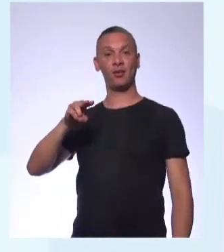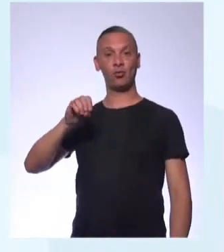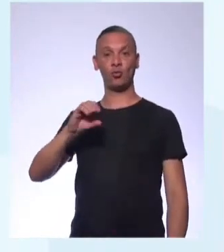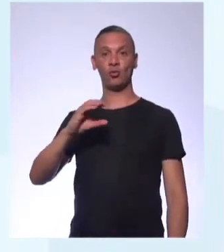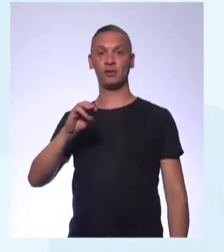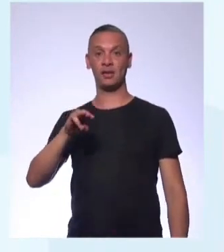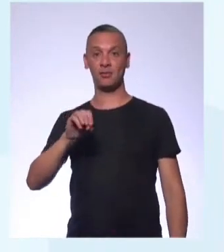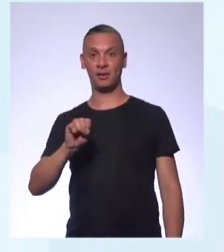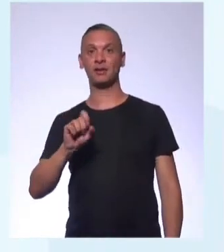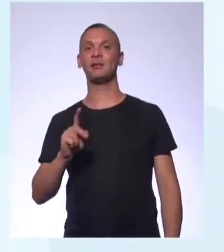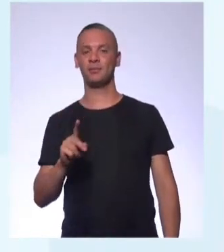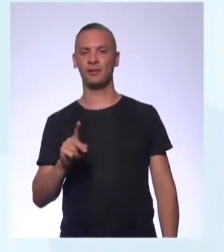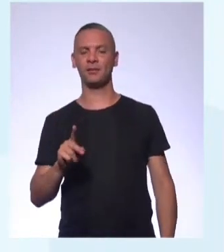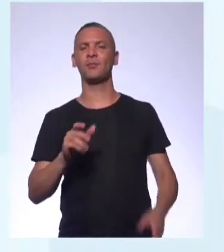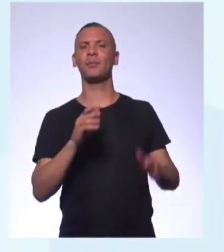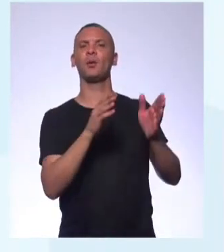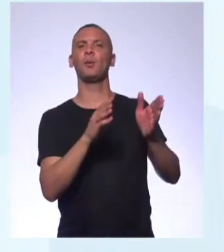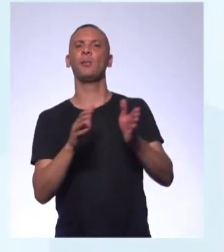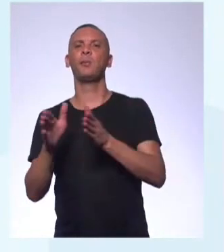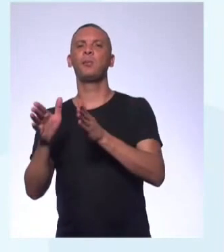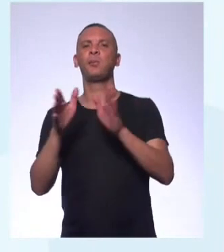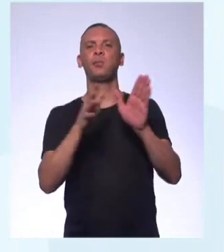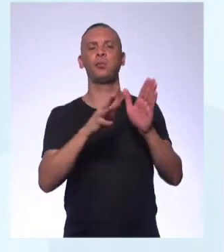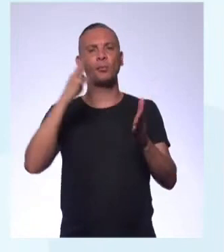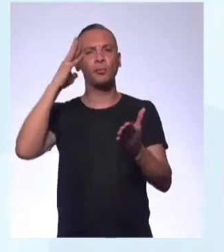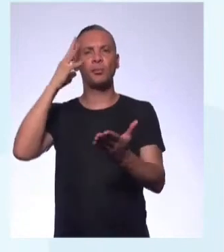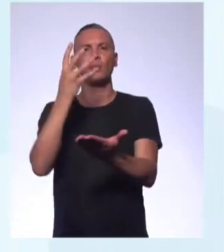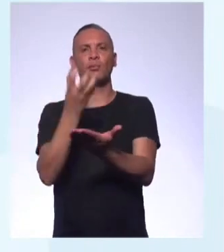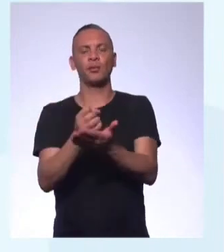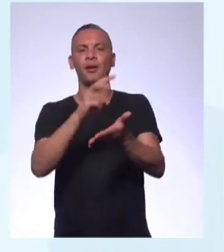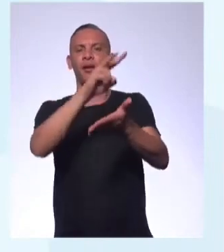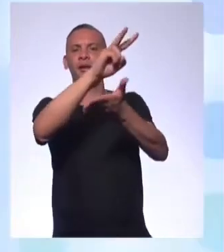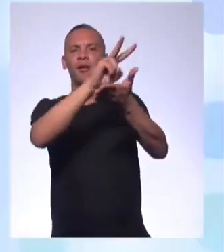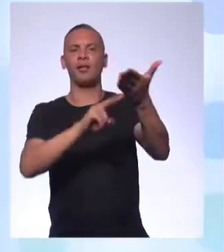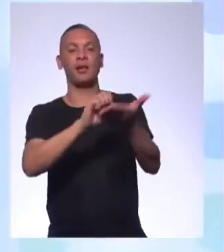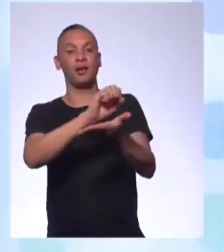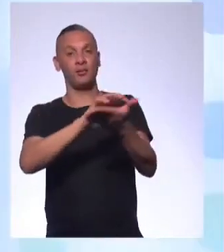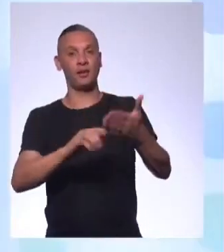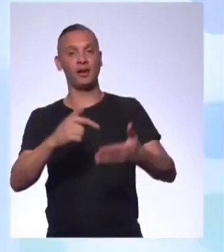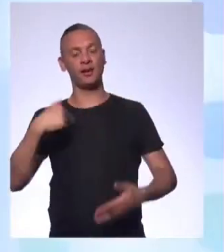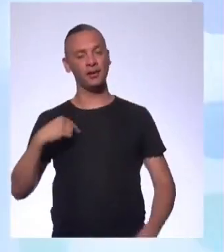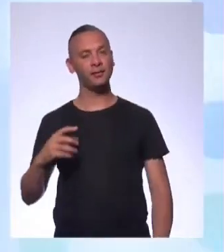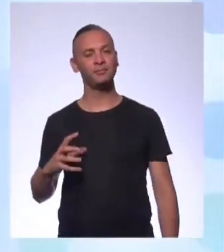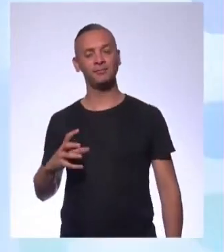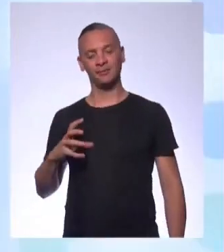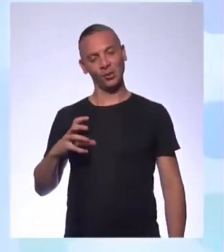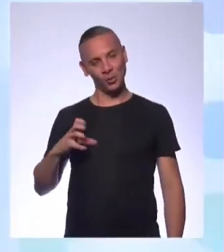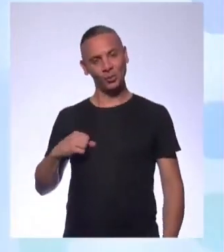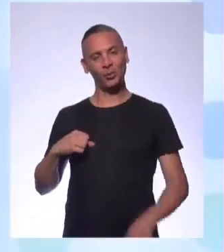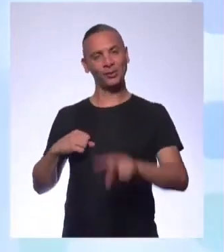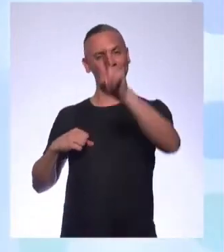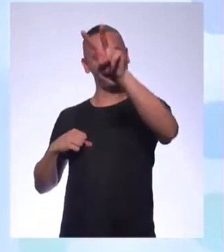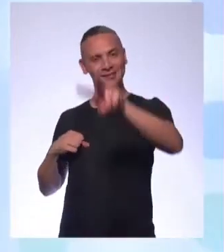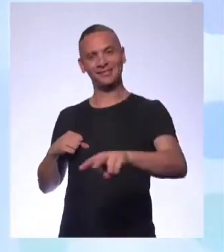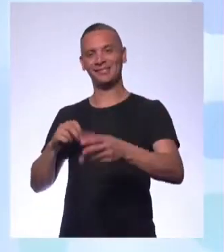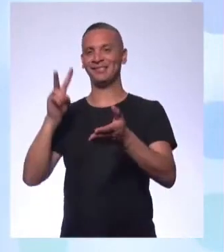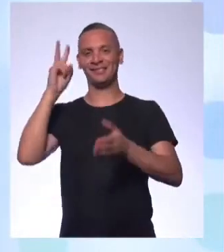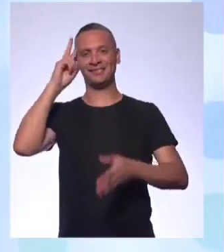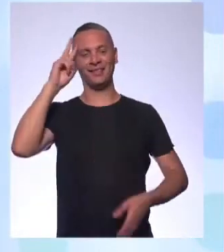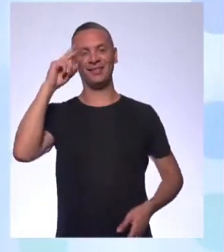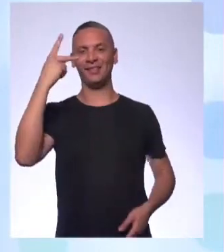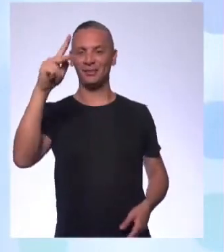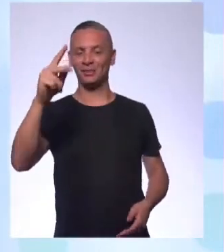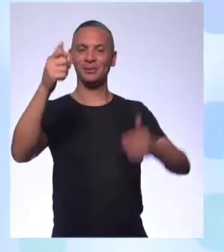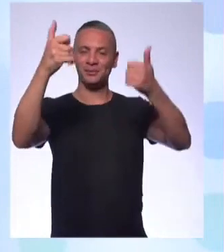Se possível, faça um vídeo, um podcast lendo sua atividade. Eu vou adorar saber a sua história.